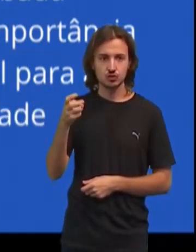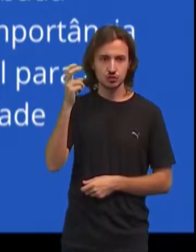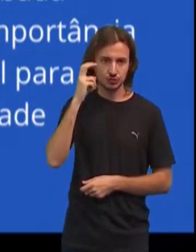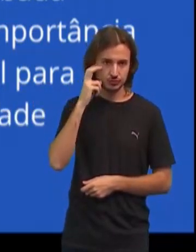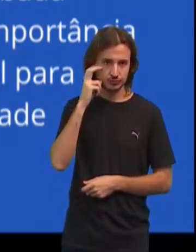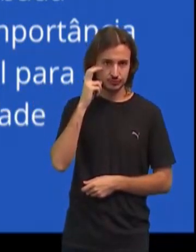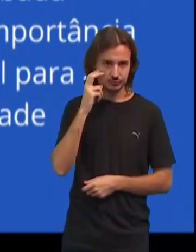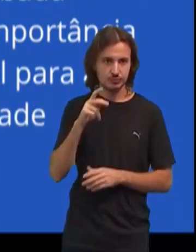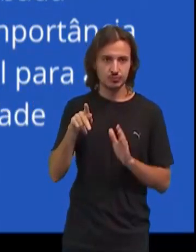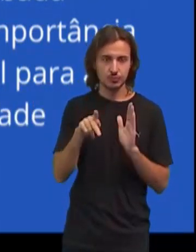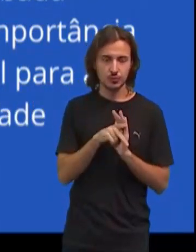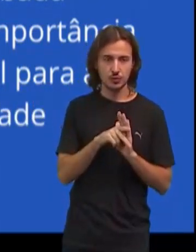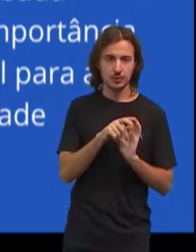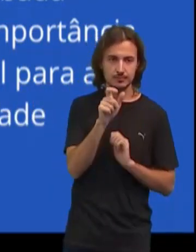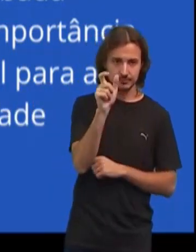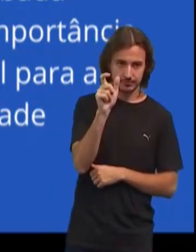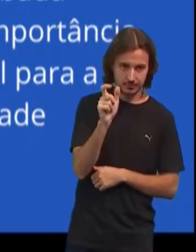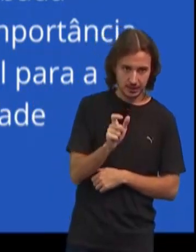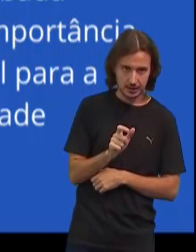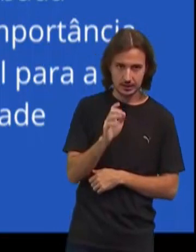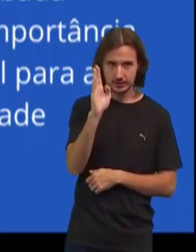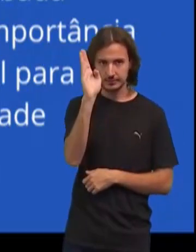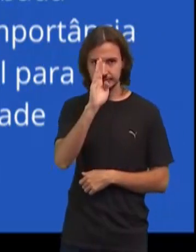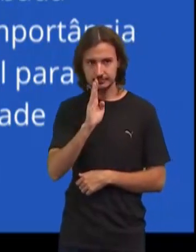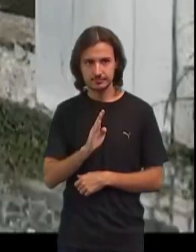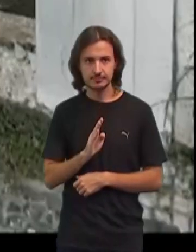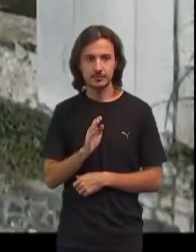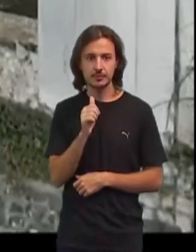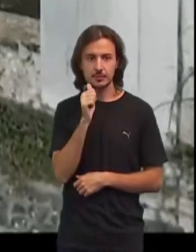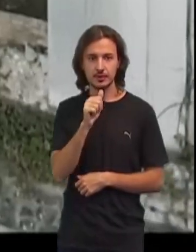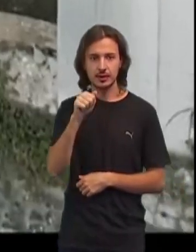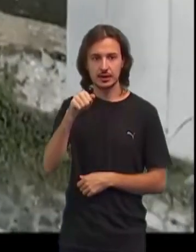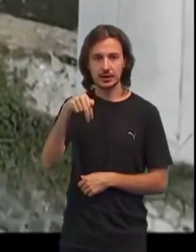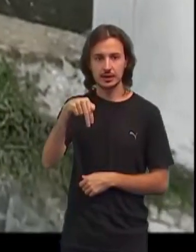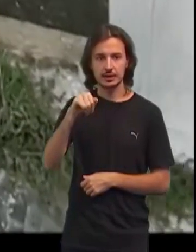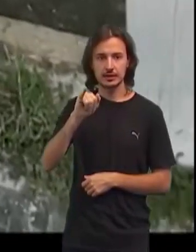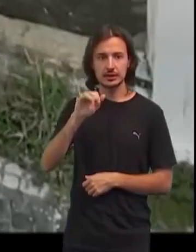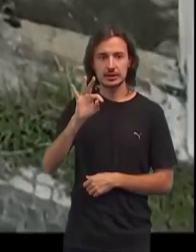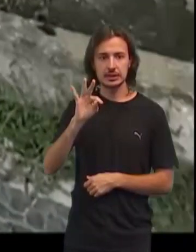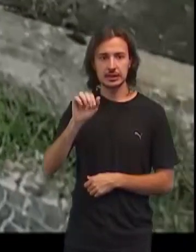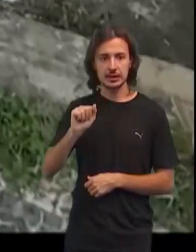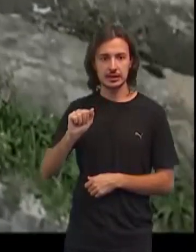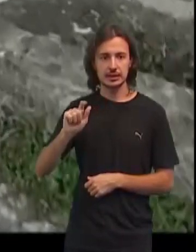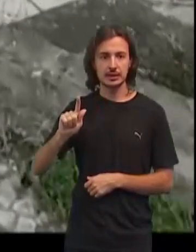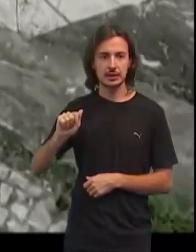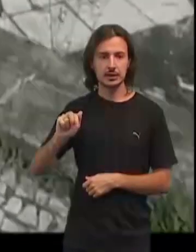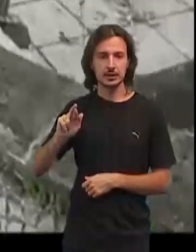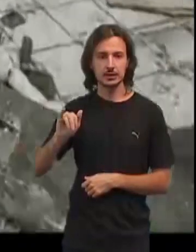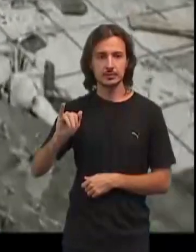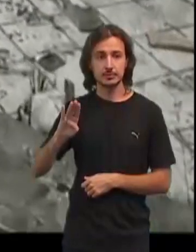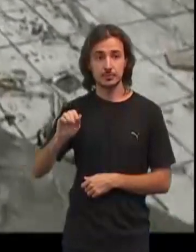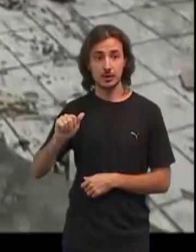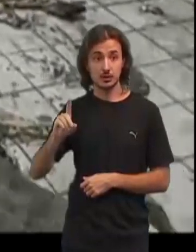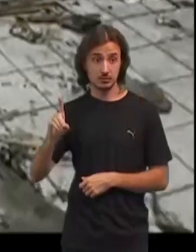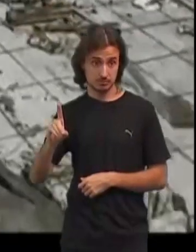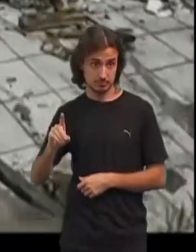Ítalo-Brasileira, Anitta Garibaldi, a casa de Anitta. Então,